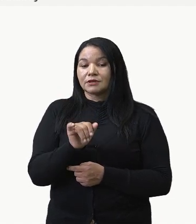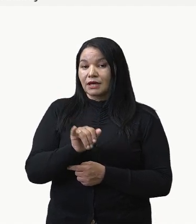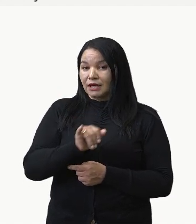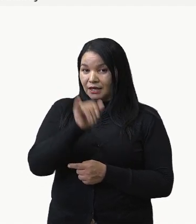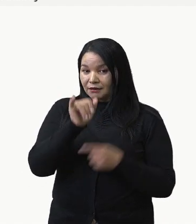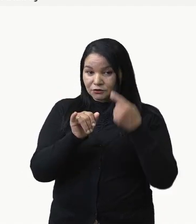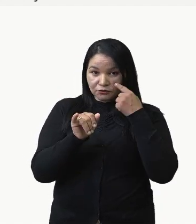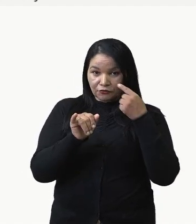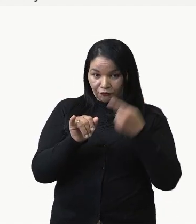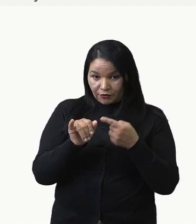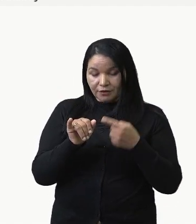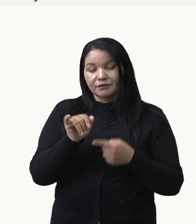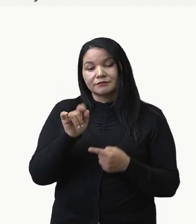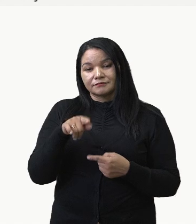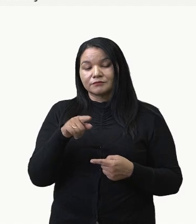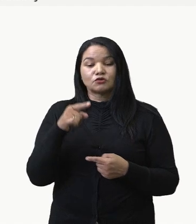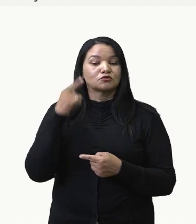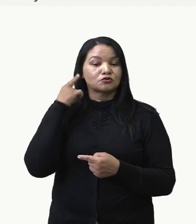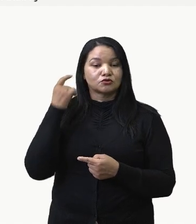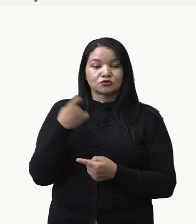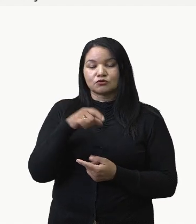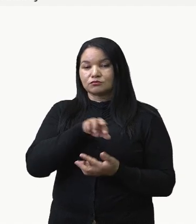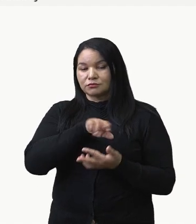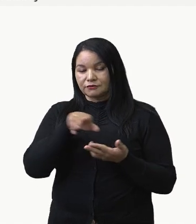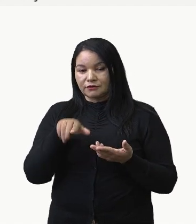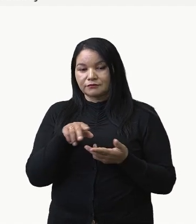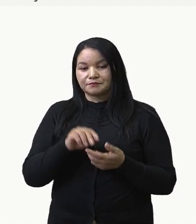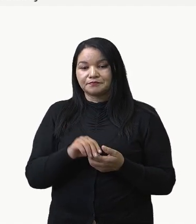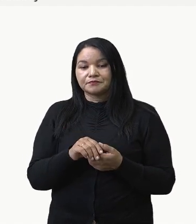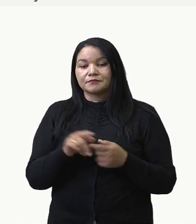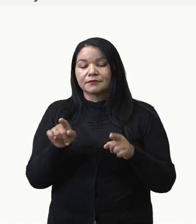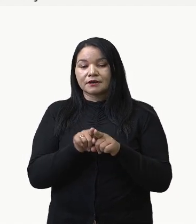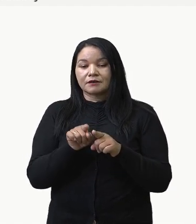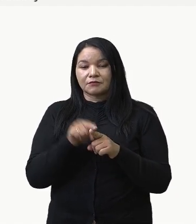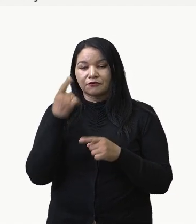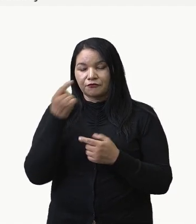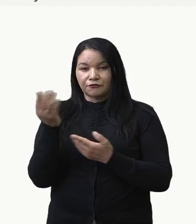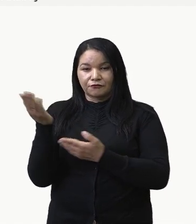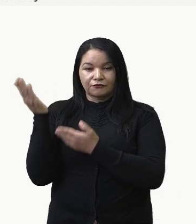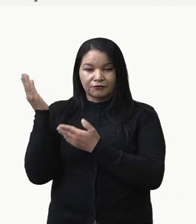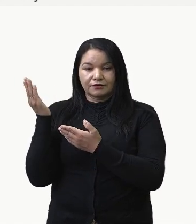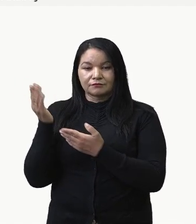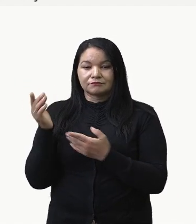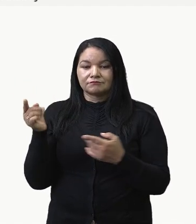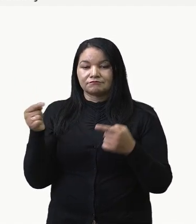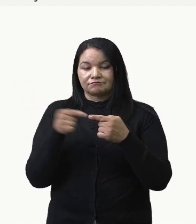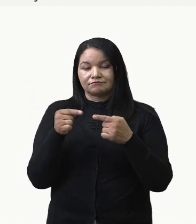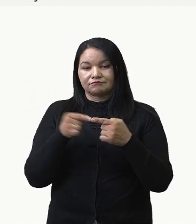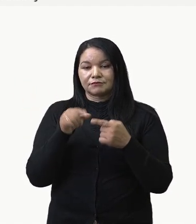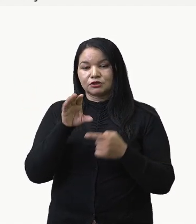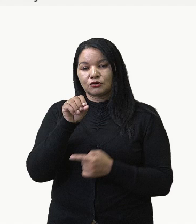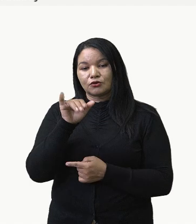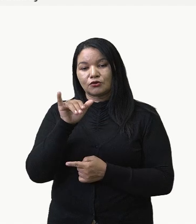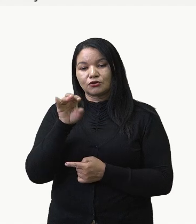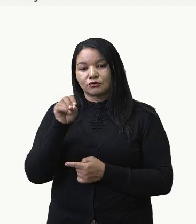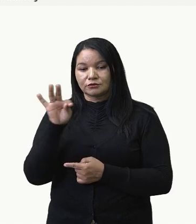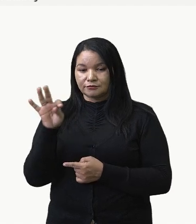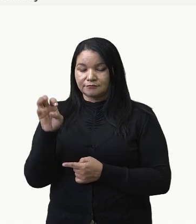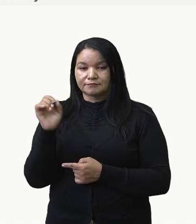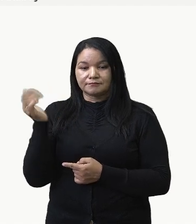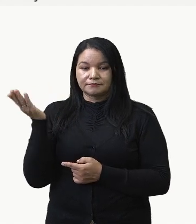no espanhol l tem sons diferenciados podemos falar aí kote Coiote é o